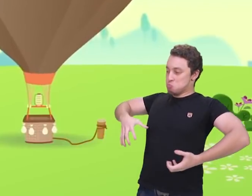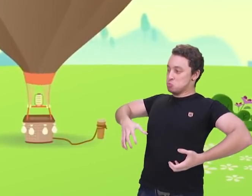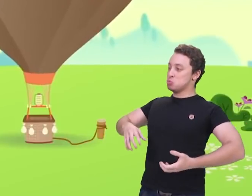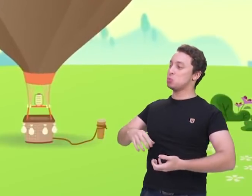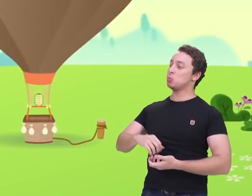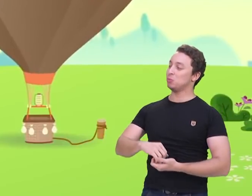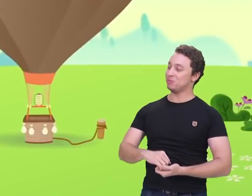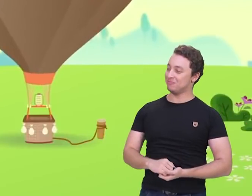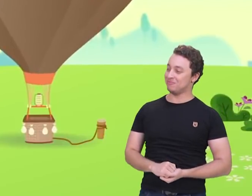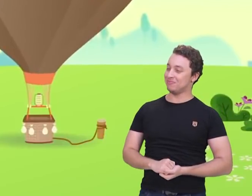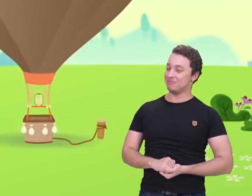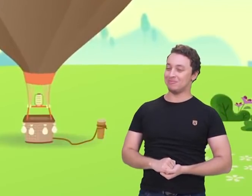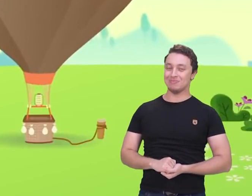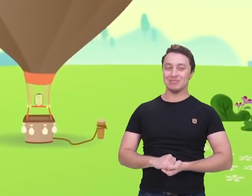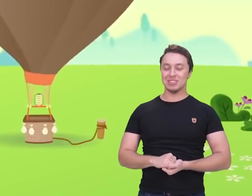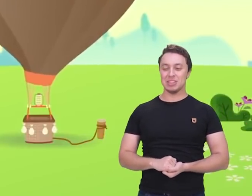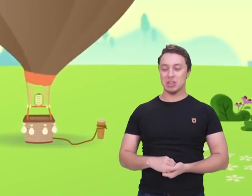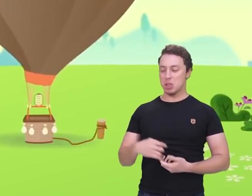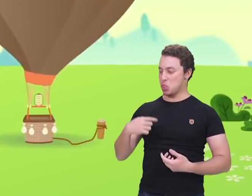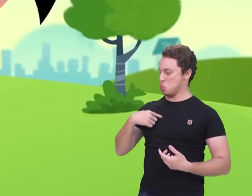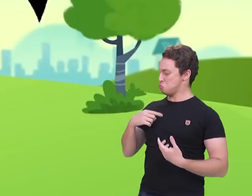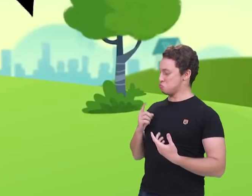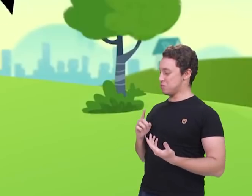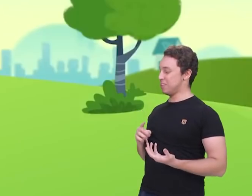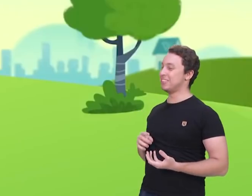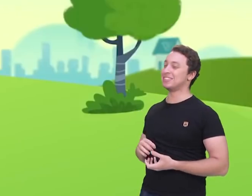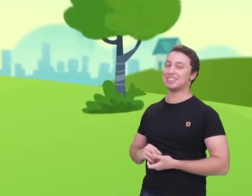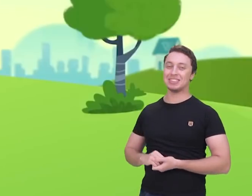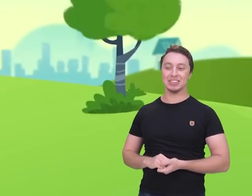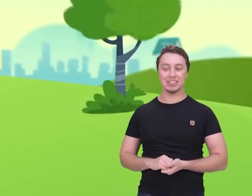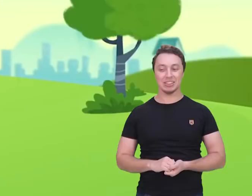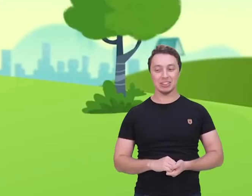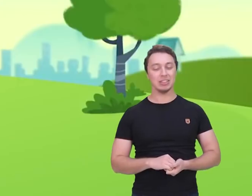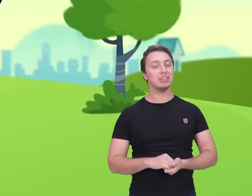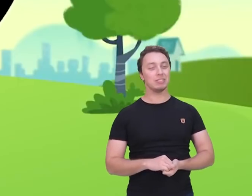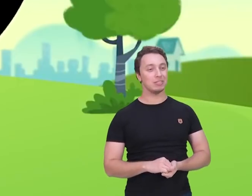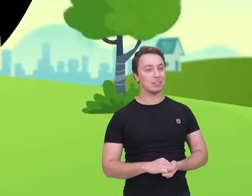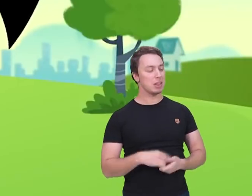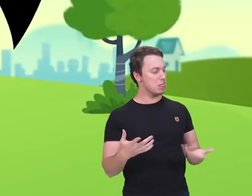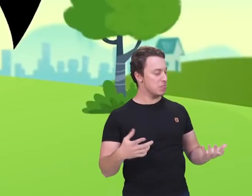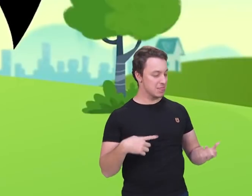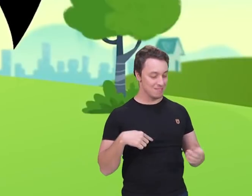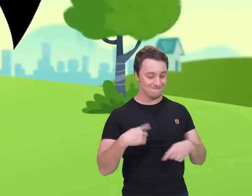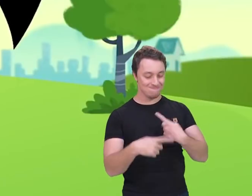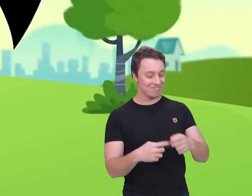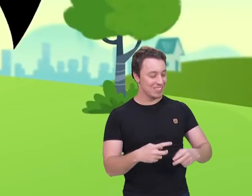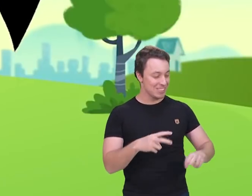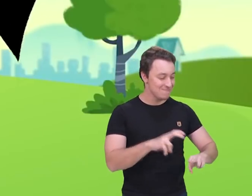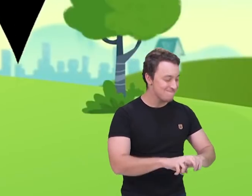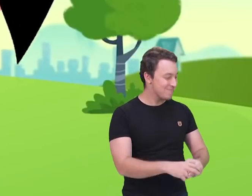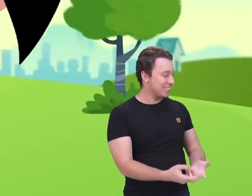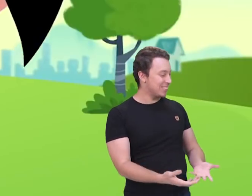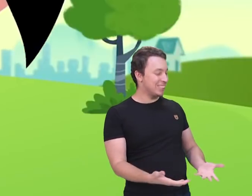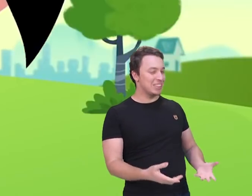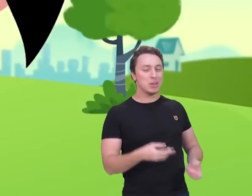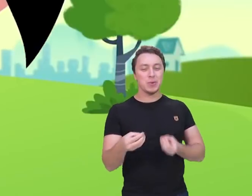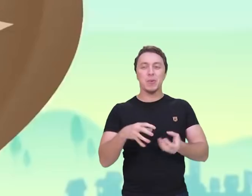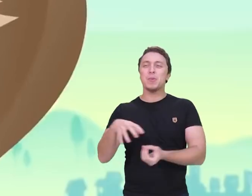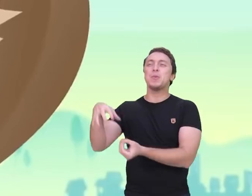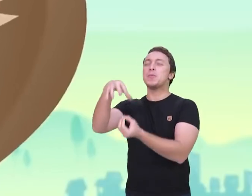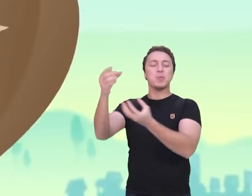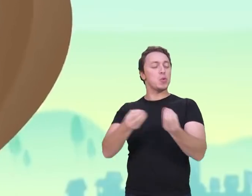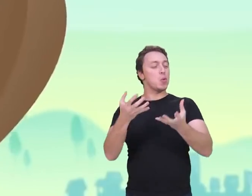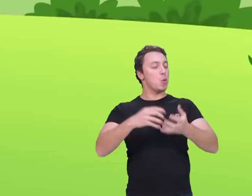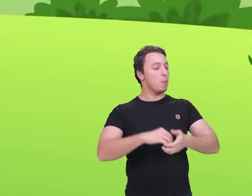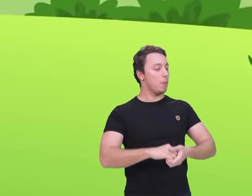peludo. Eu não sou peludo. Estamos amarrados. Não podemos voar sem soltar as cordas. Como vamos